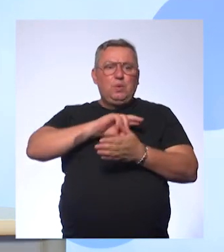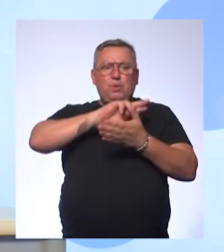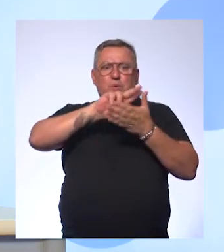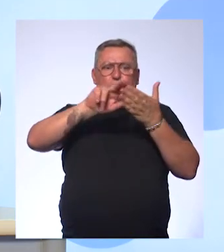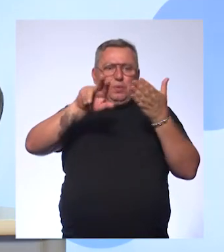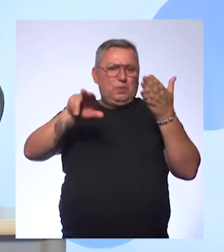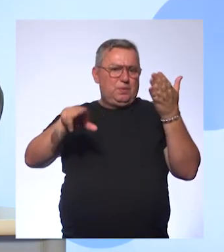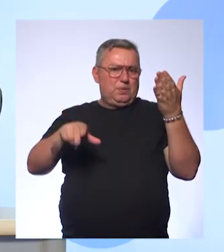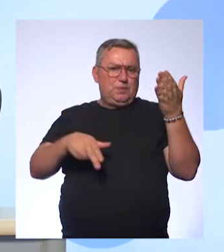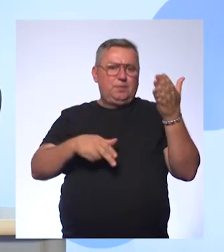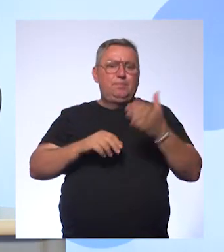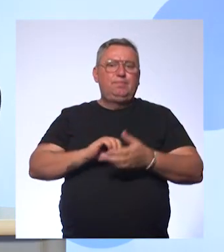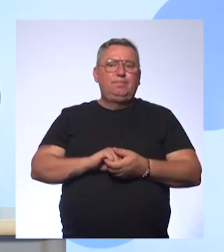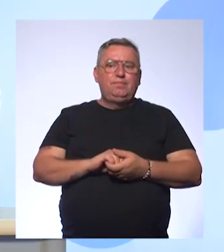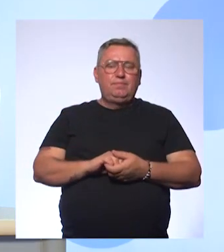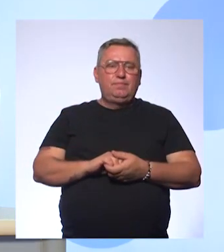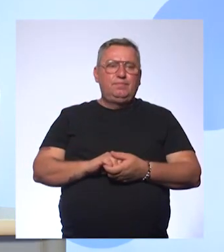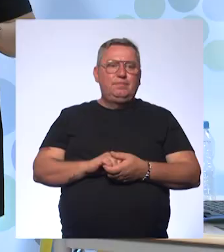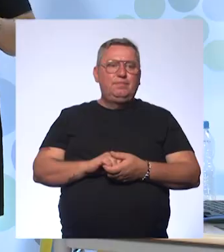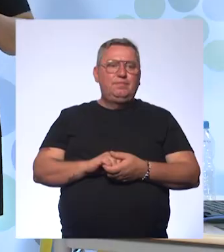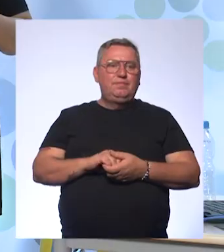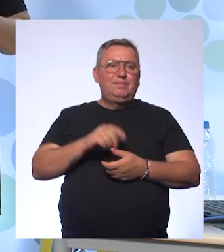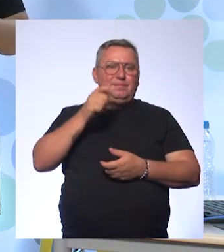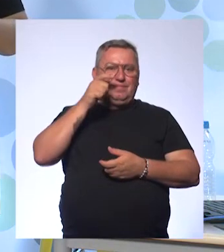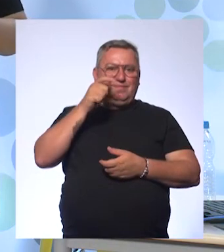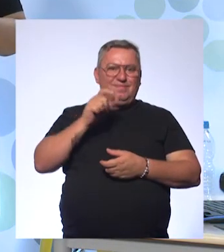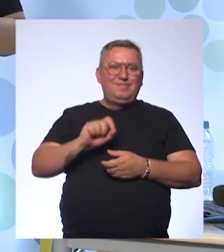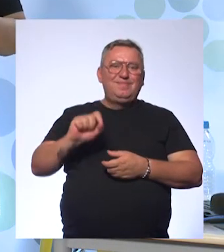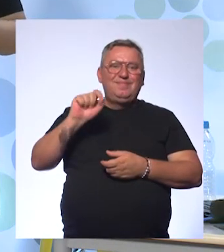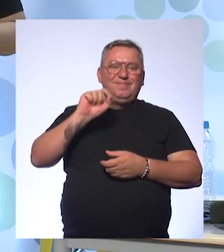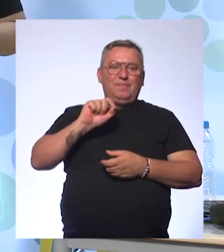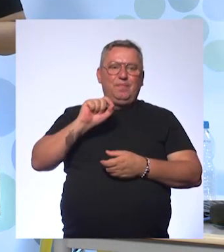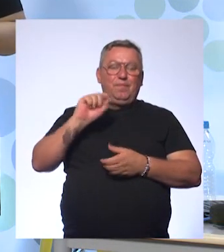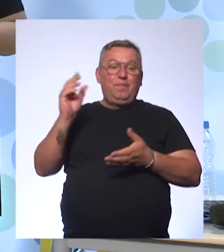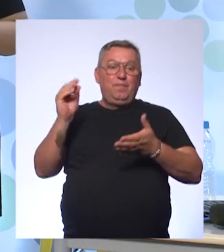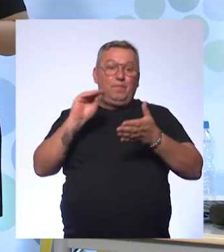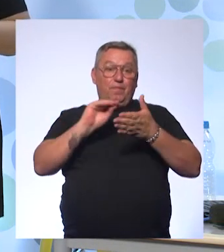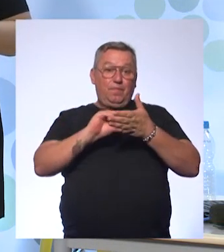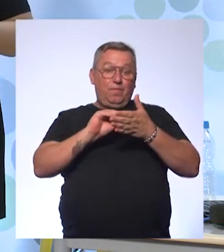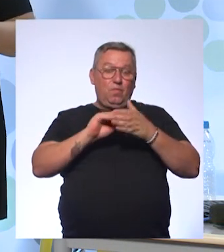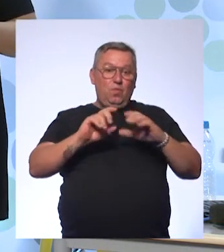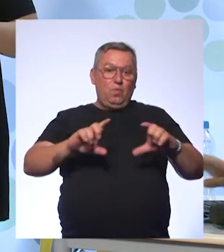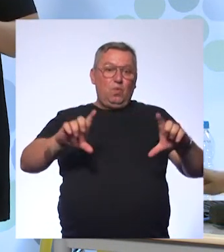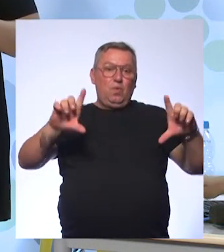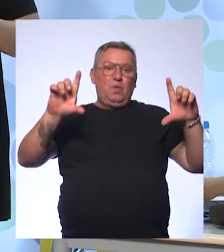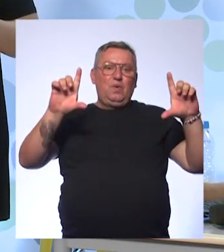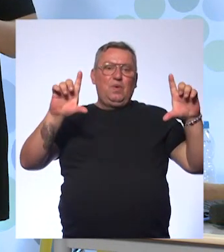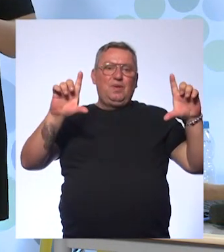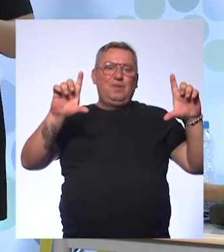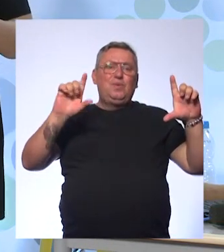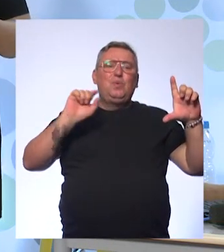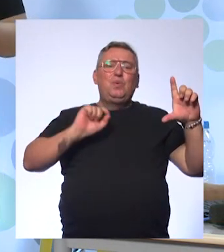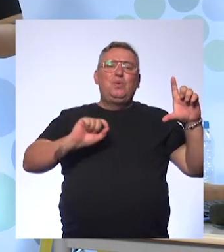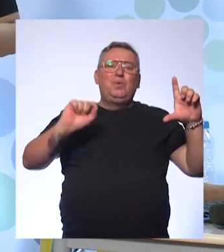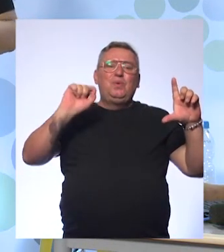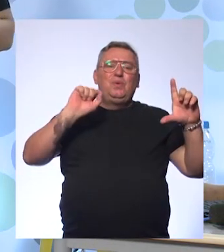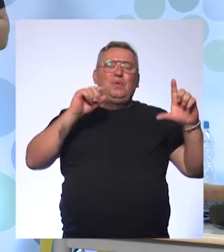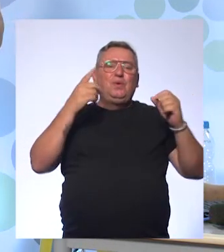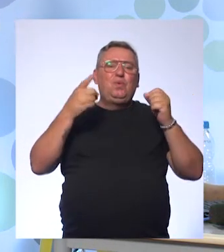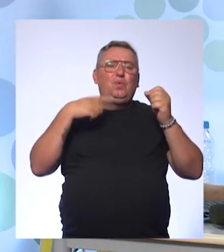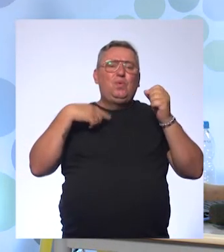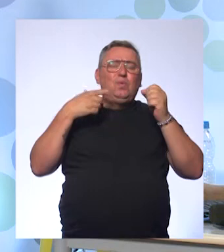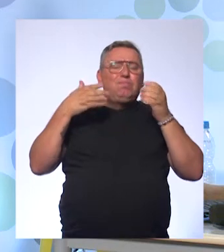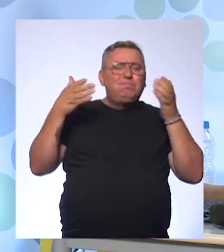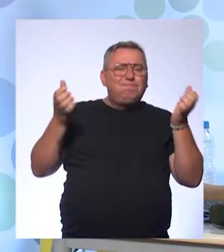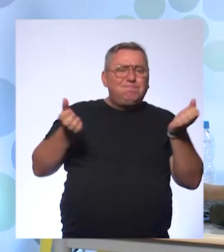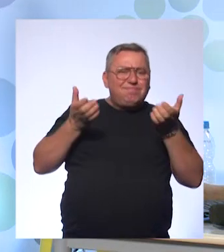quinodários. Foi essa parte. O interessante, né, a ideia, na verdade, de colocar essa imagem é justamente como forma de